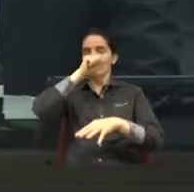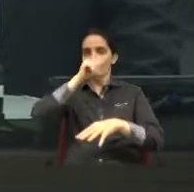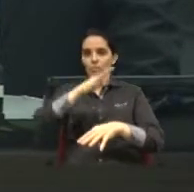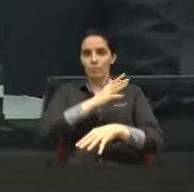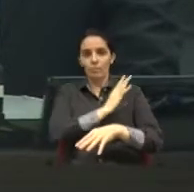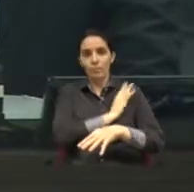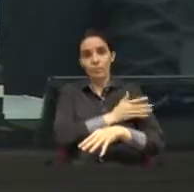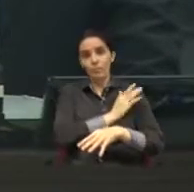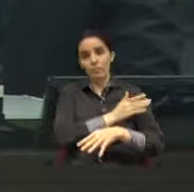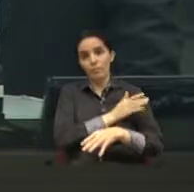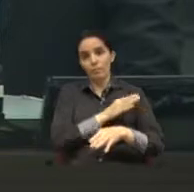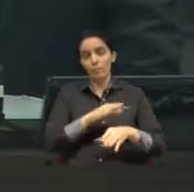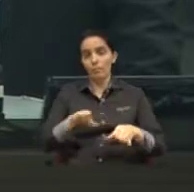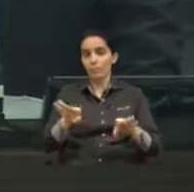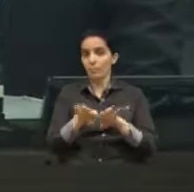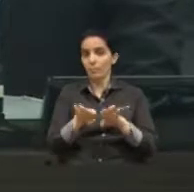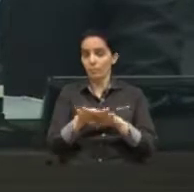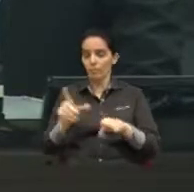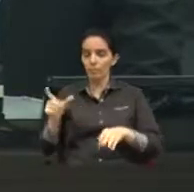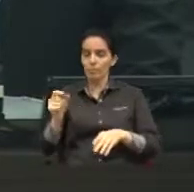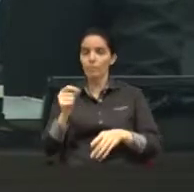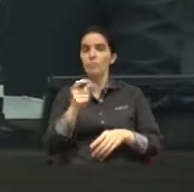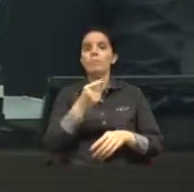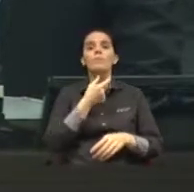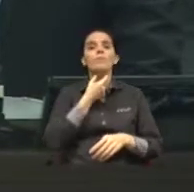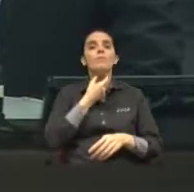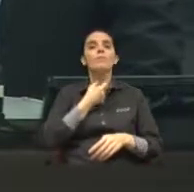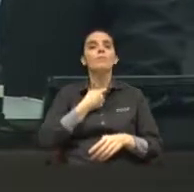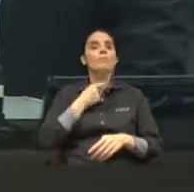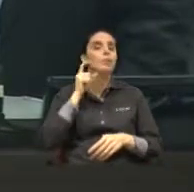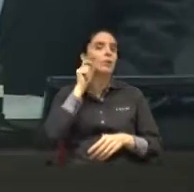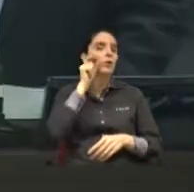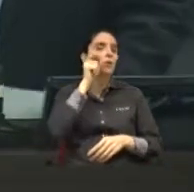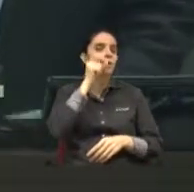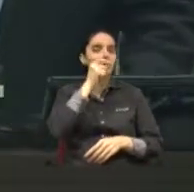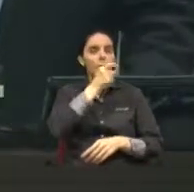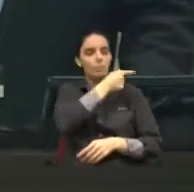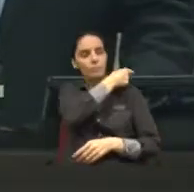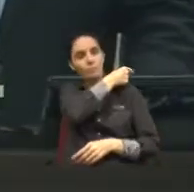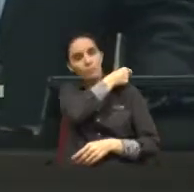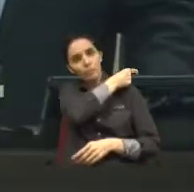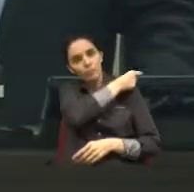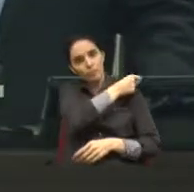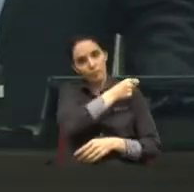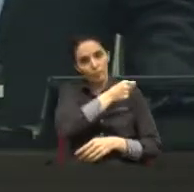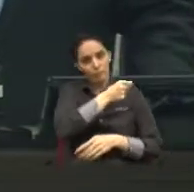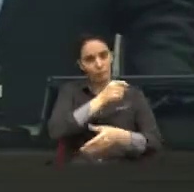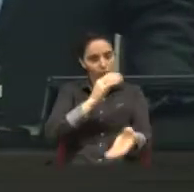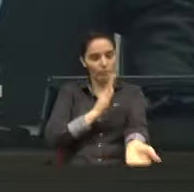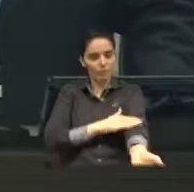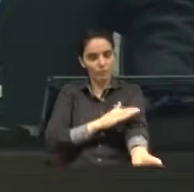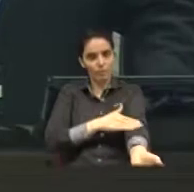e tipo de câncer, como de garganta, boca, pulmão e leucemia.